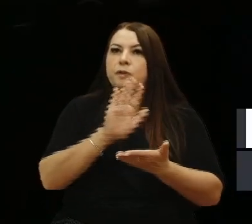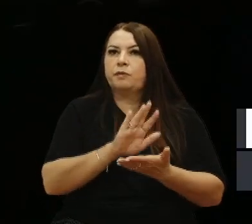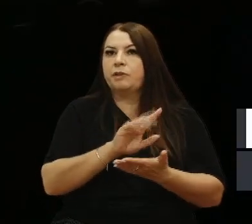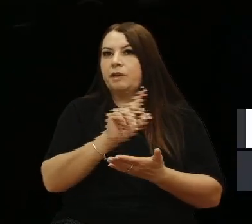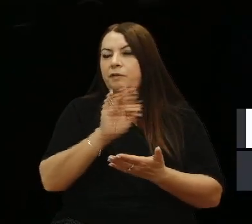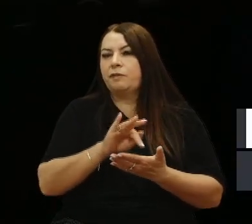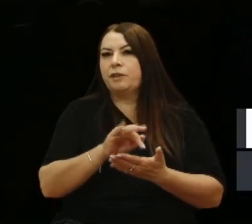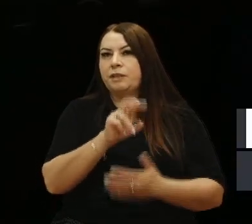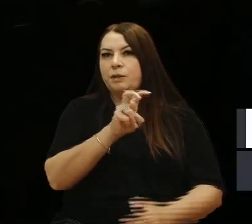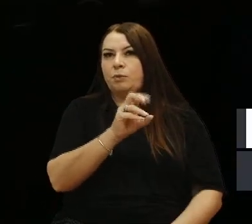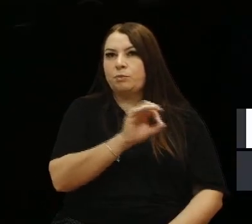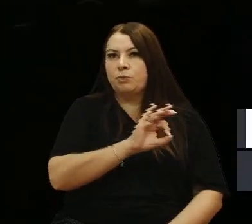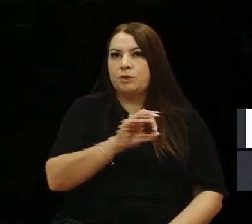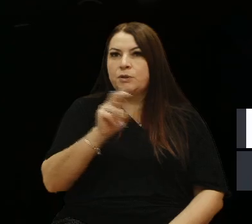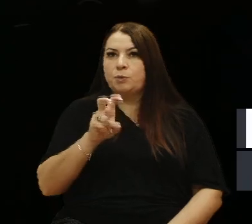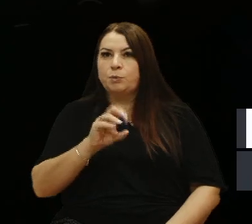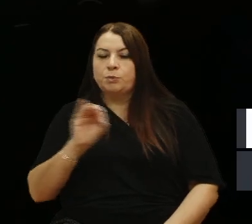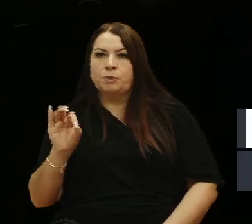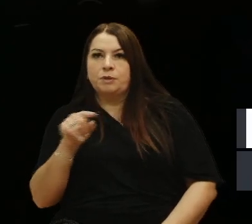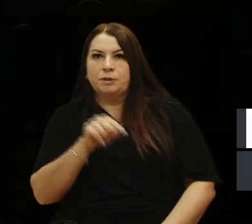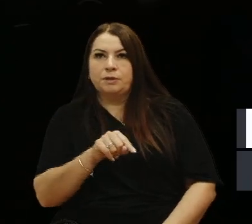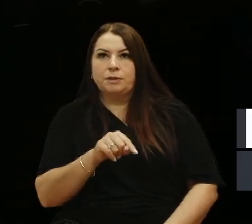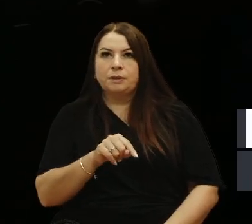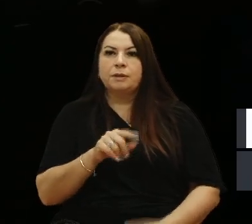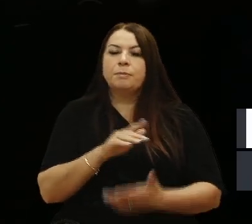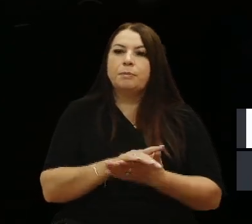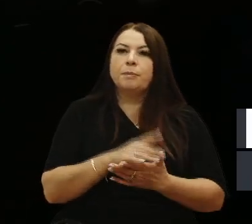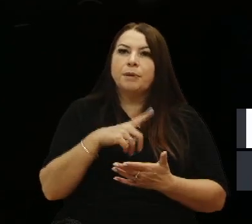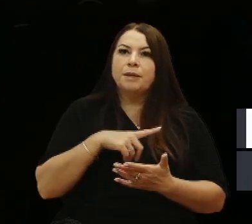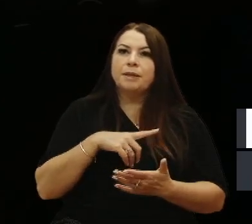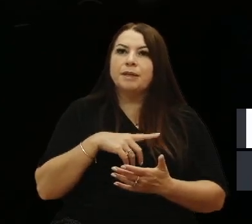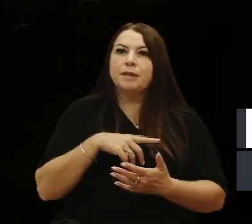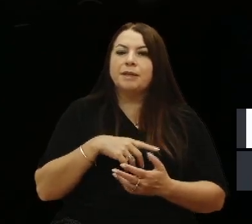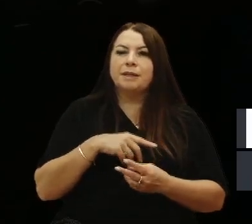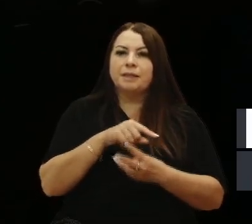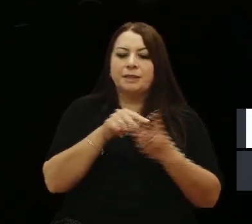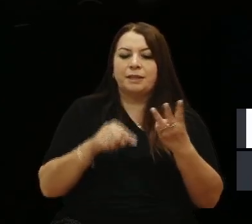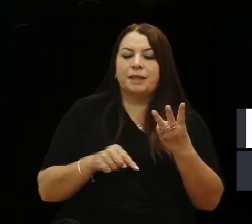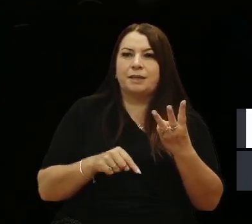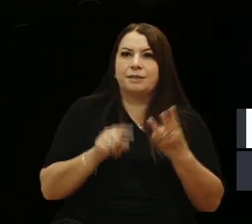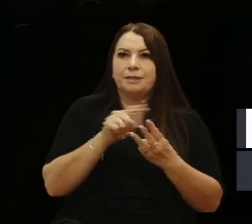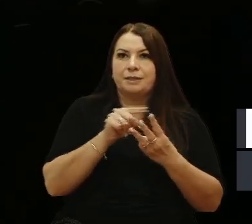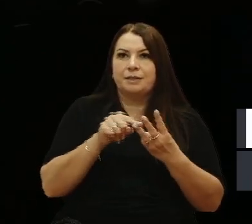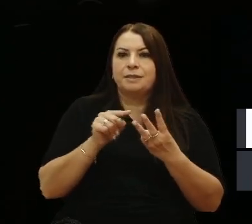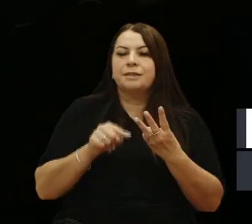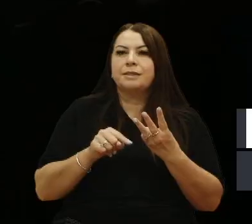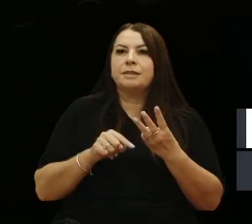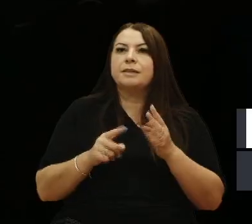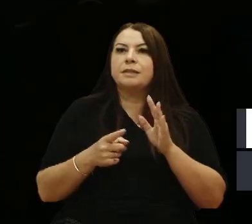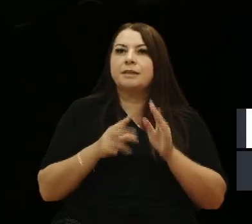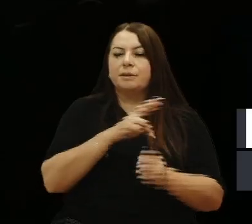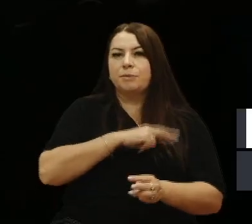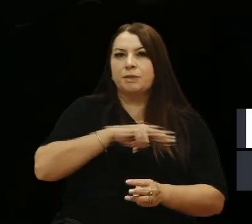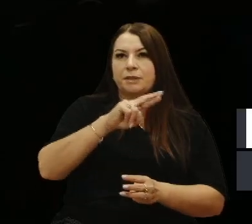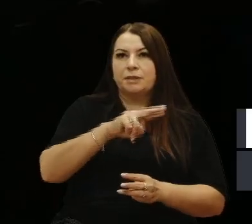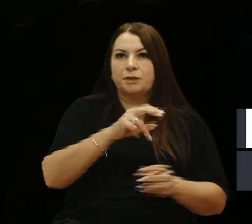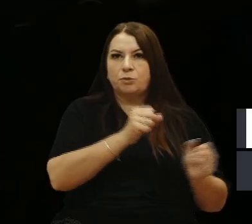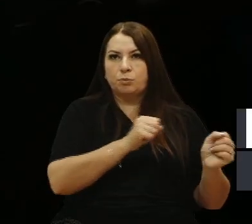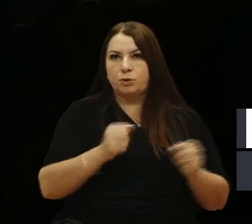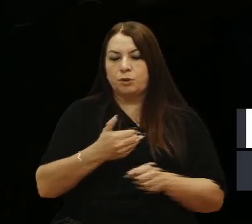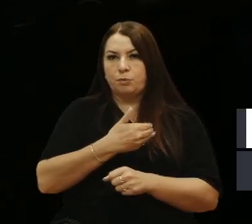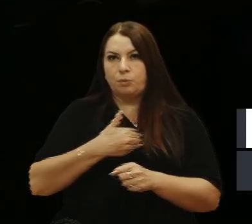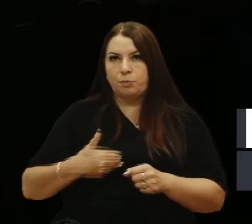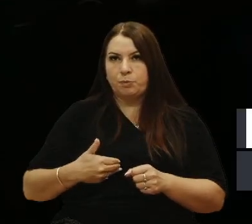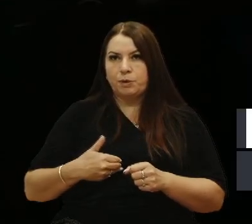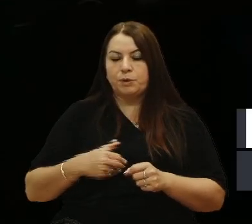ser 50%, 50%, né, paritário, para ser tripartite e vai ter representação do poder